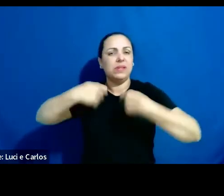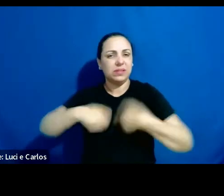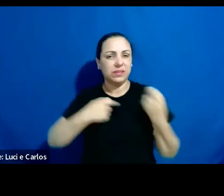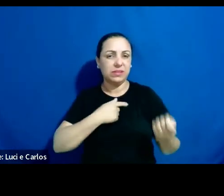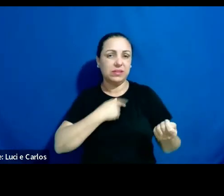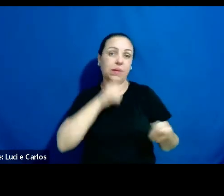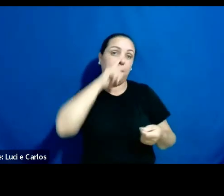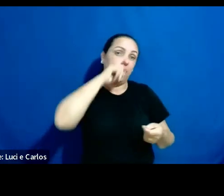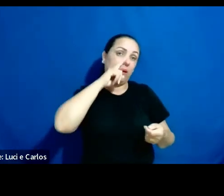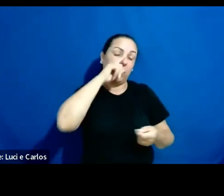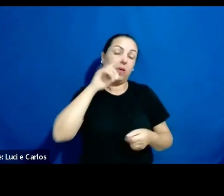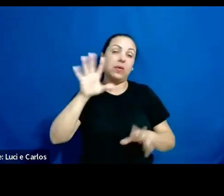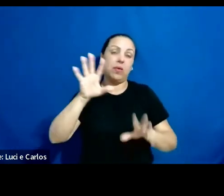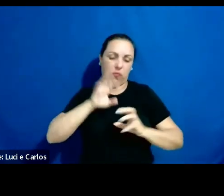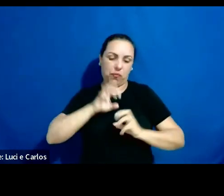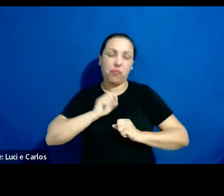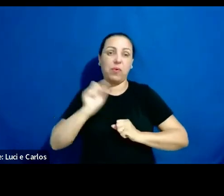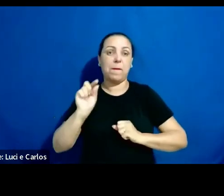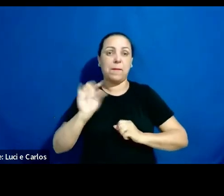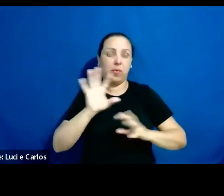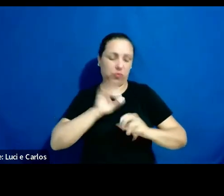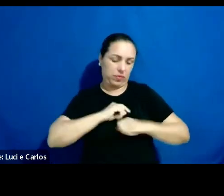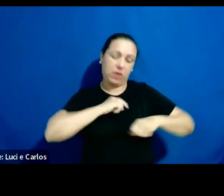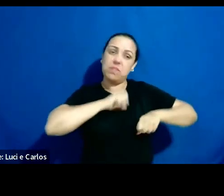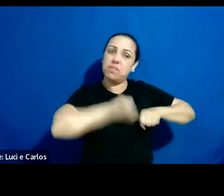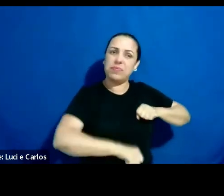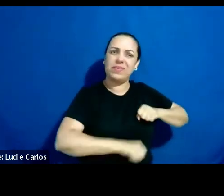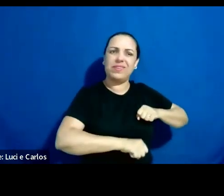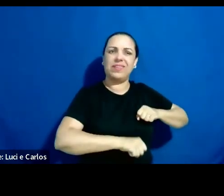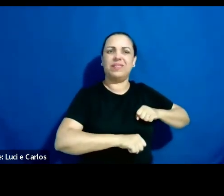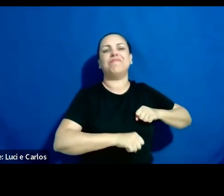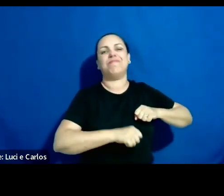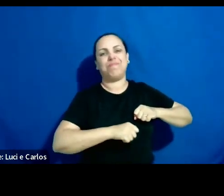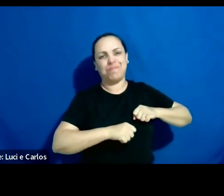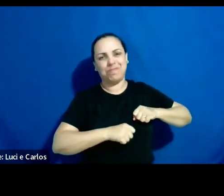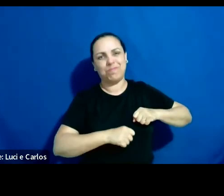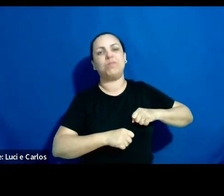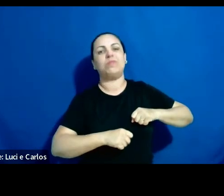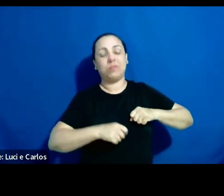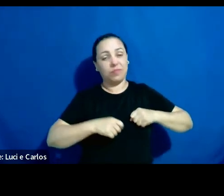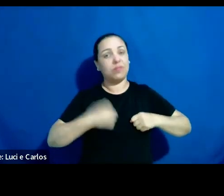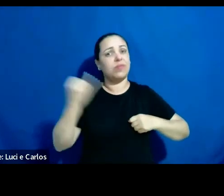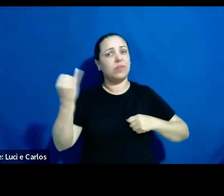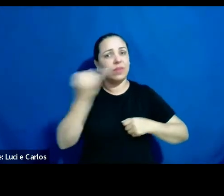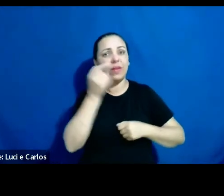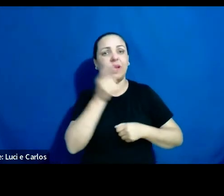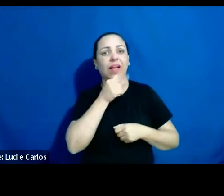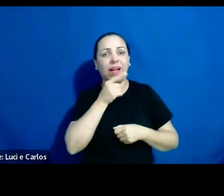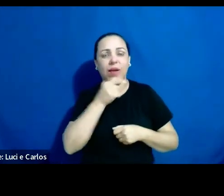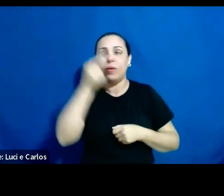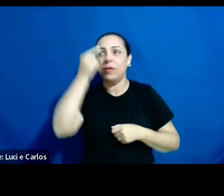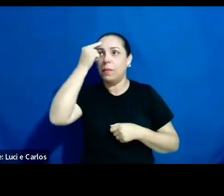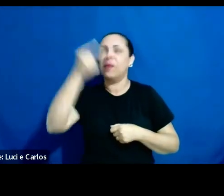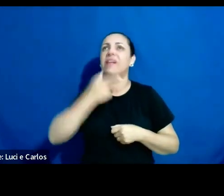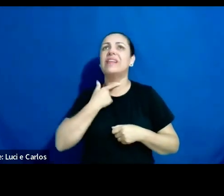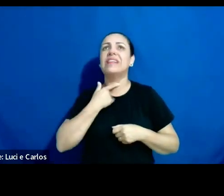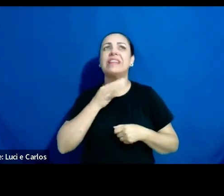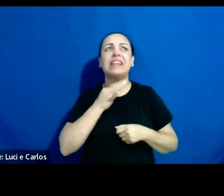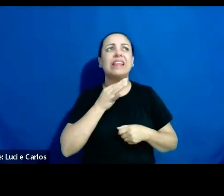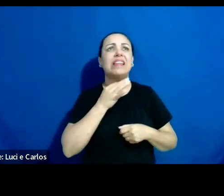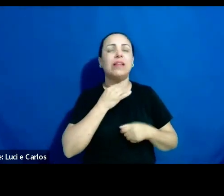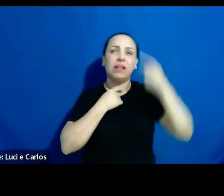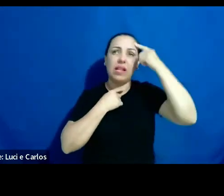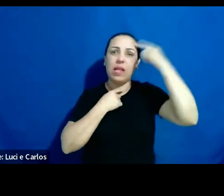sede. Ele não, né? A boca, que está ligado com o intestino, fala para a boca que está com sede, aí ele lembra que a boca está com sede, ele vai beber